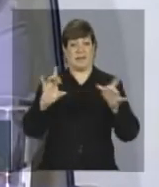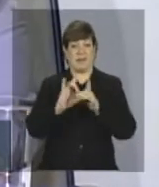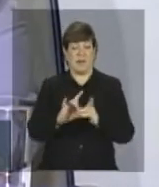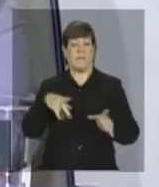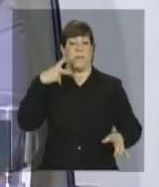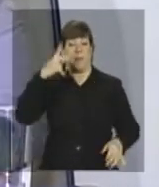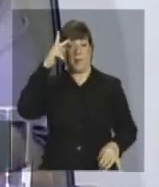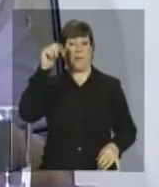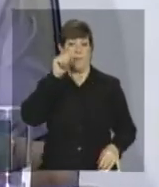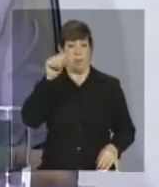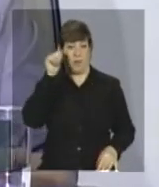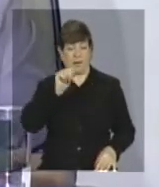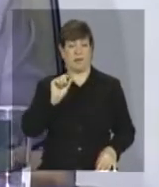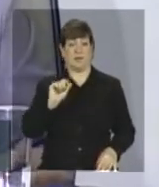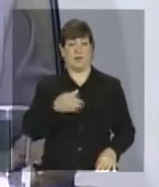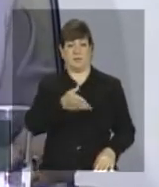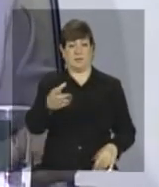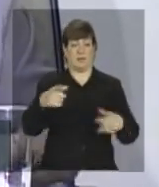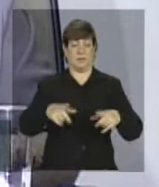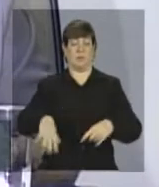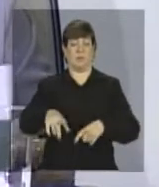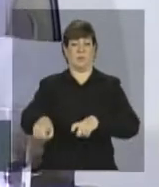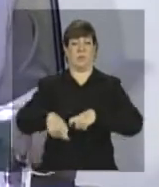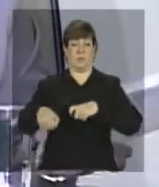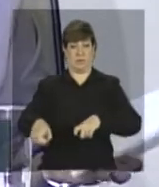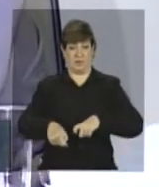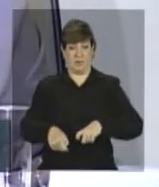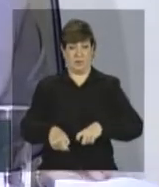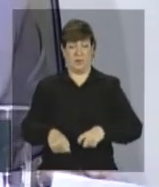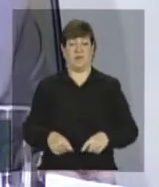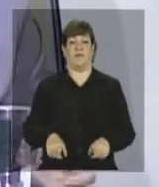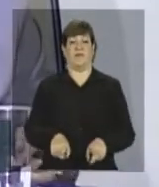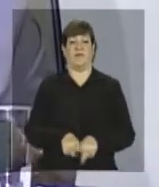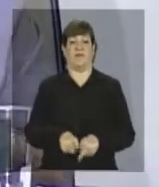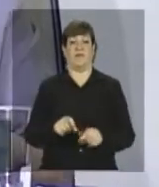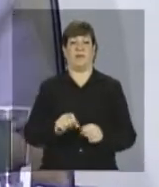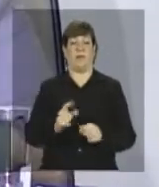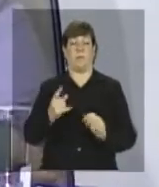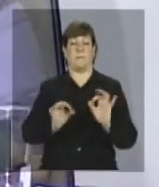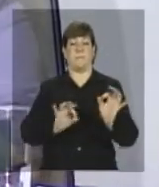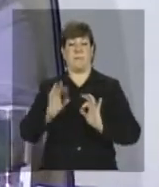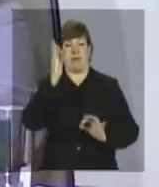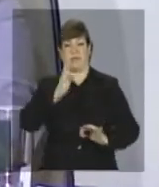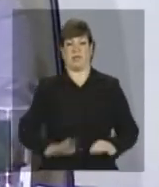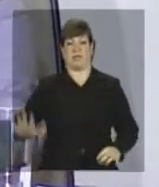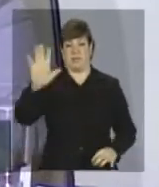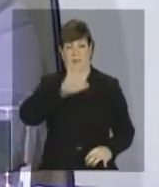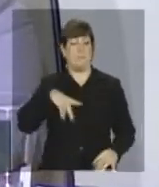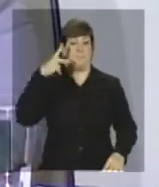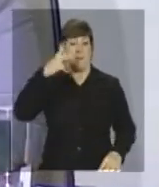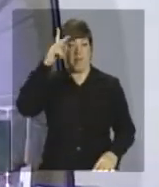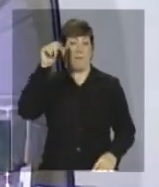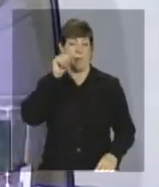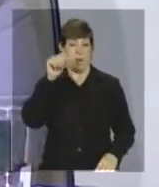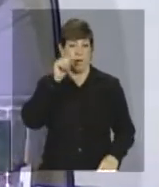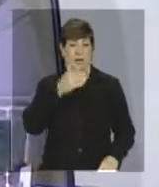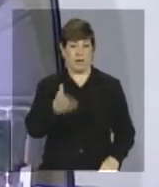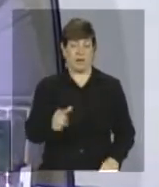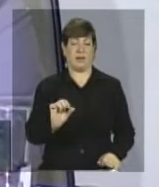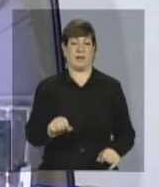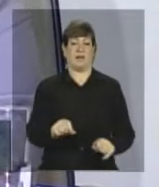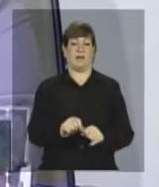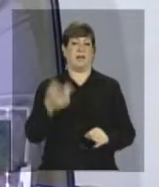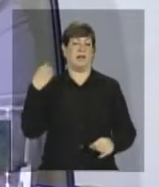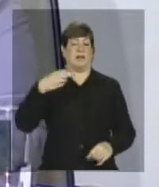as mulheres rurais e as articula com o Plano Nacional de Política para as Mulheres e que se reafirmou na